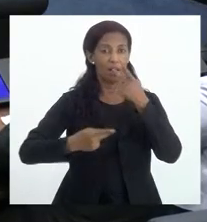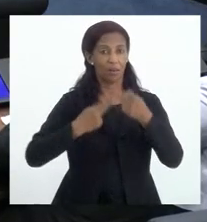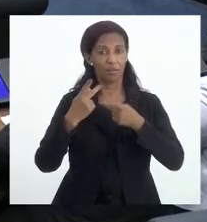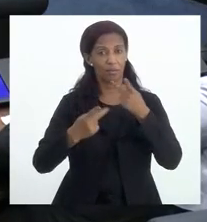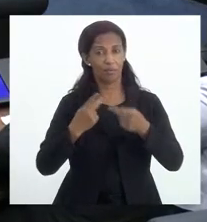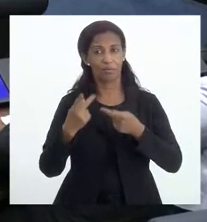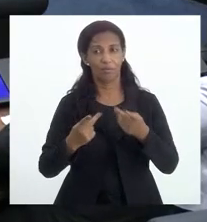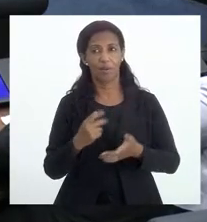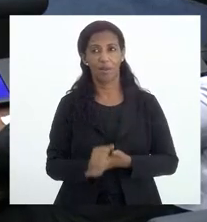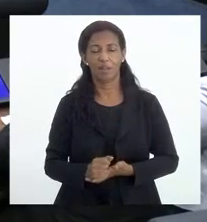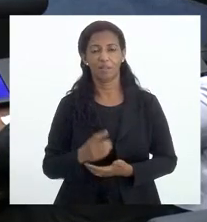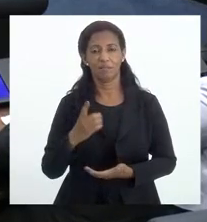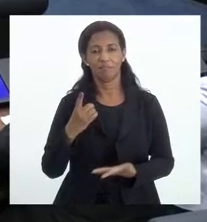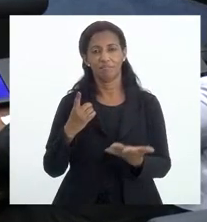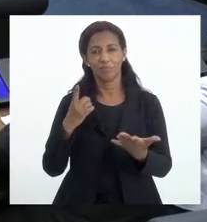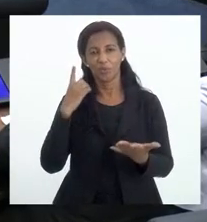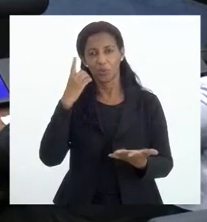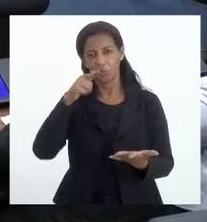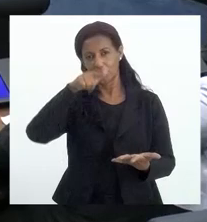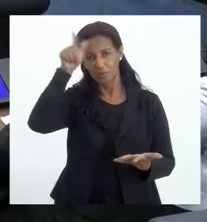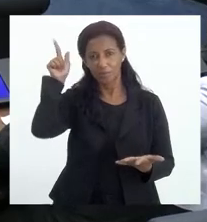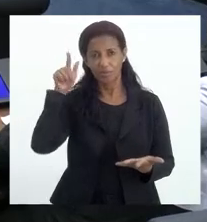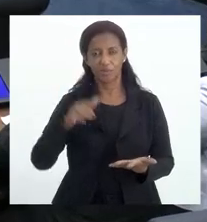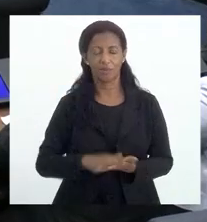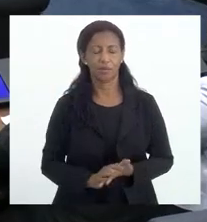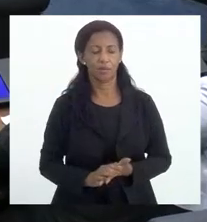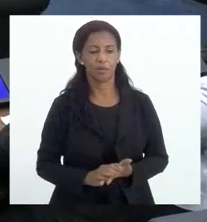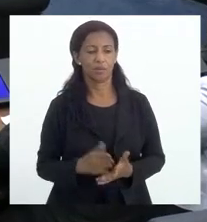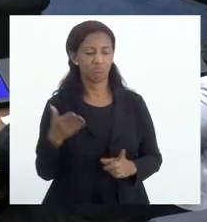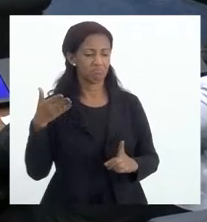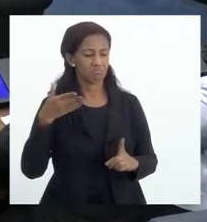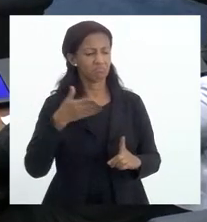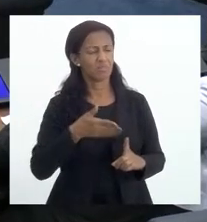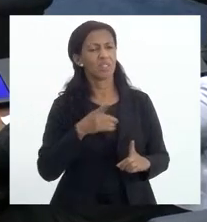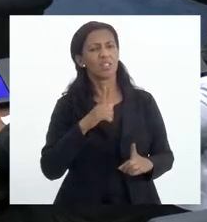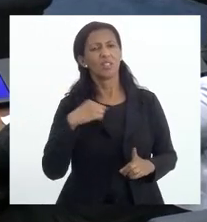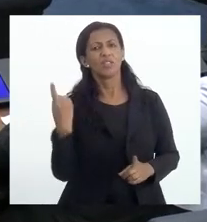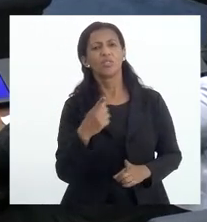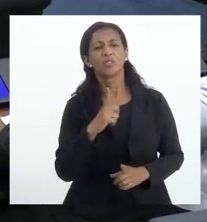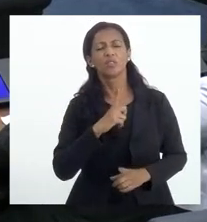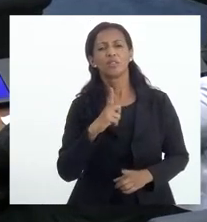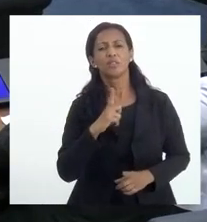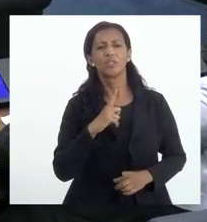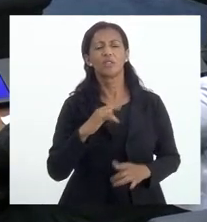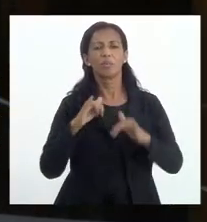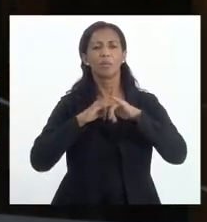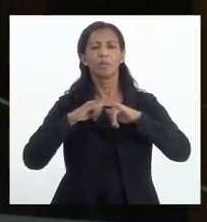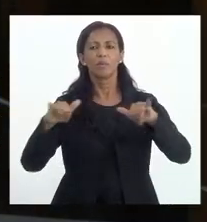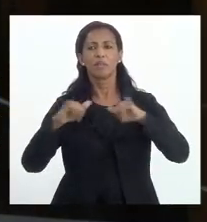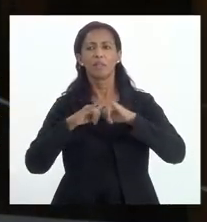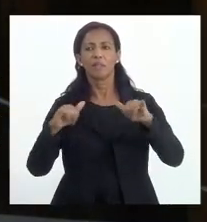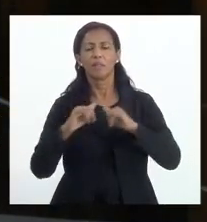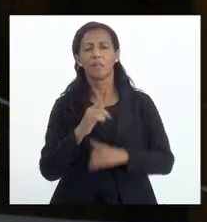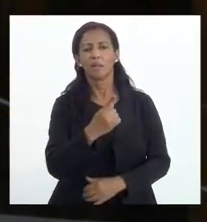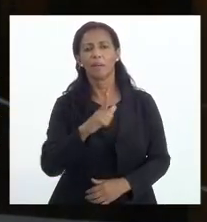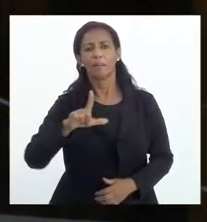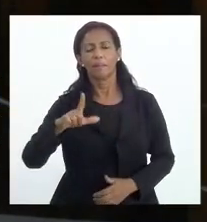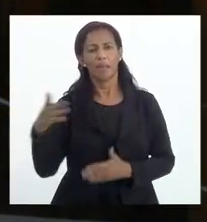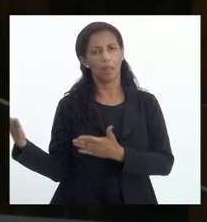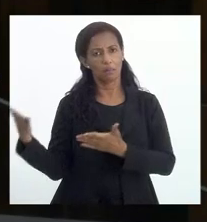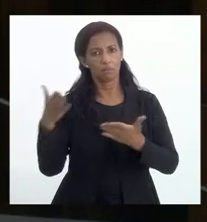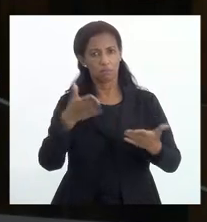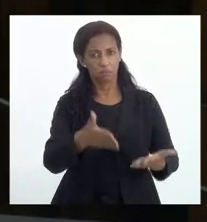do excelentíssimo senhor deputado Luiz Paulo sobre a questão de nós termos na mensagem e no PL